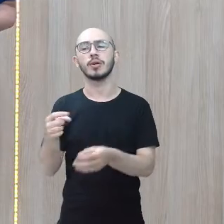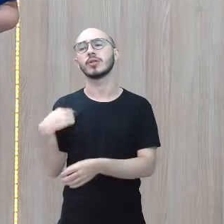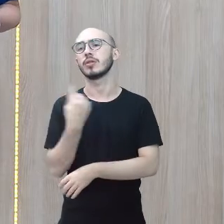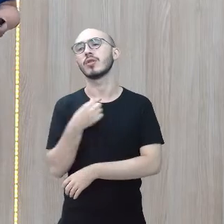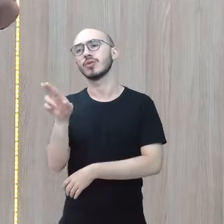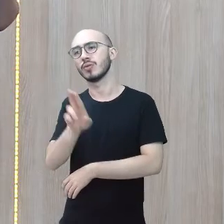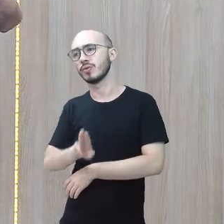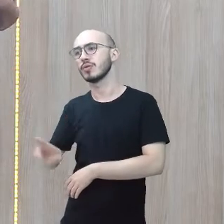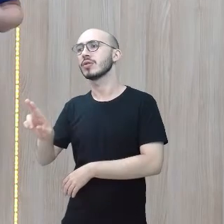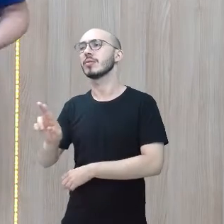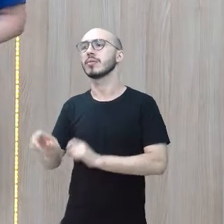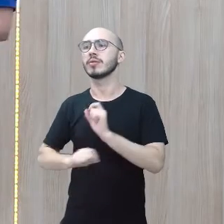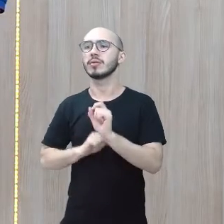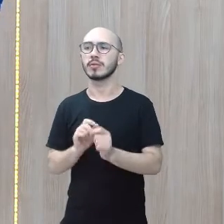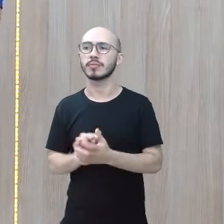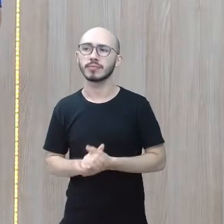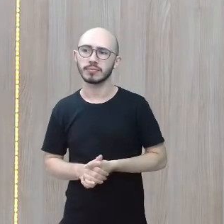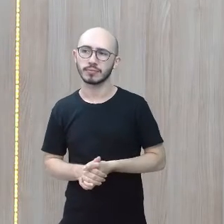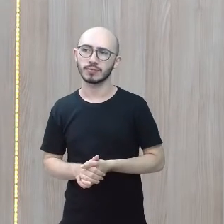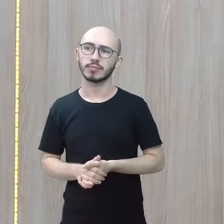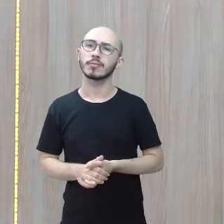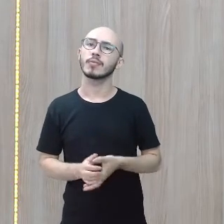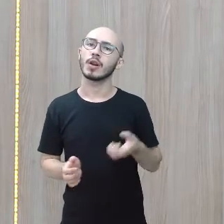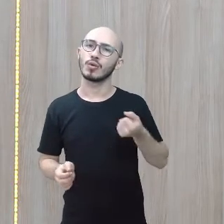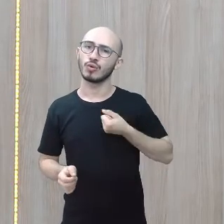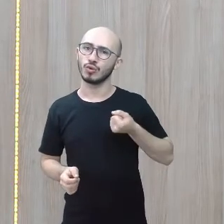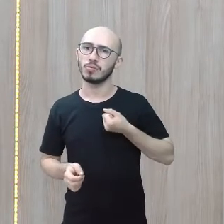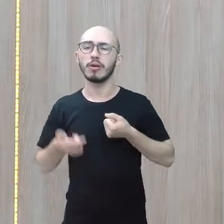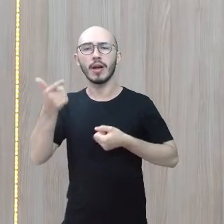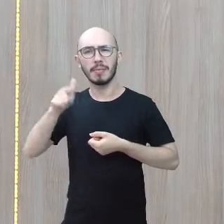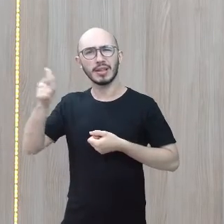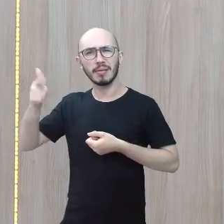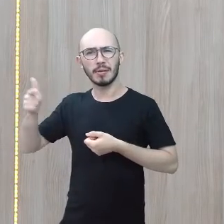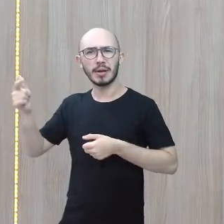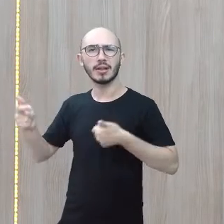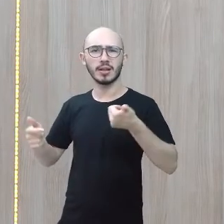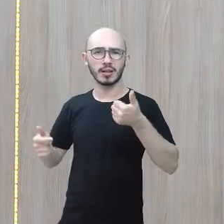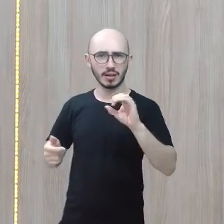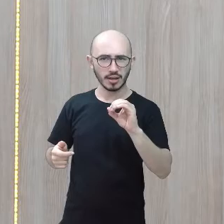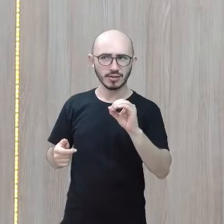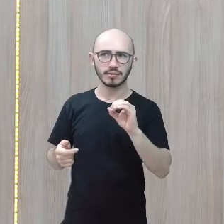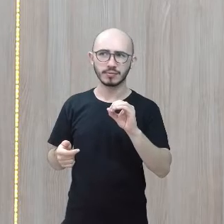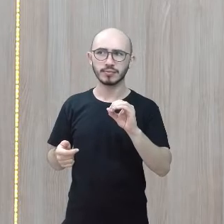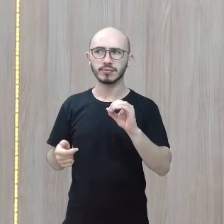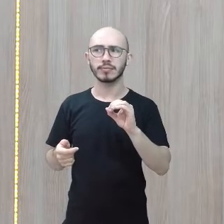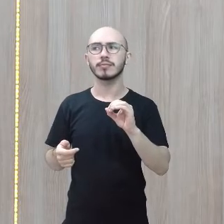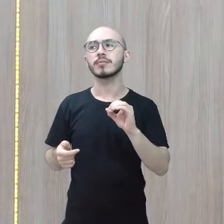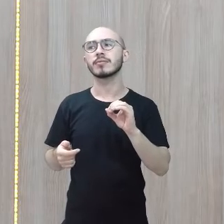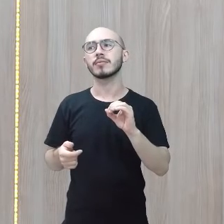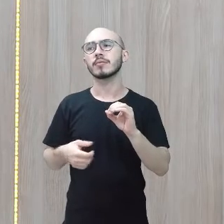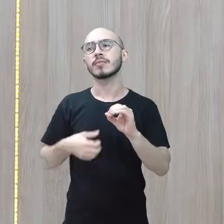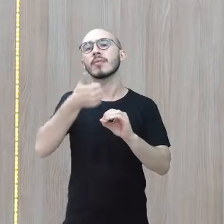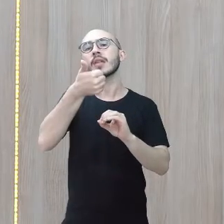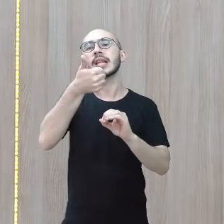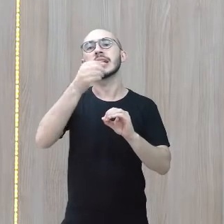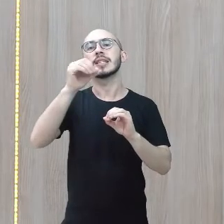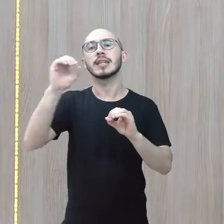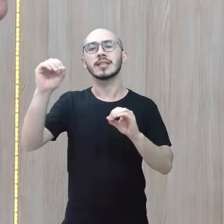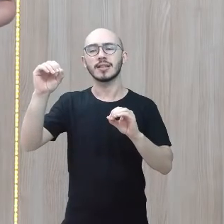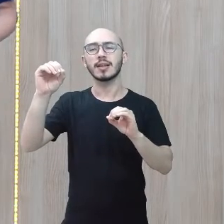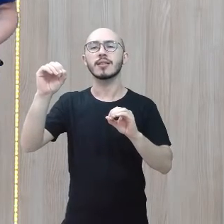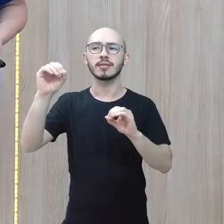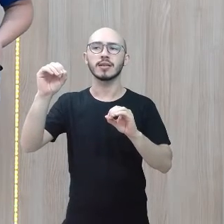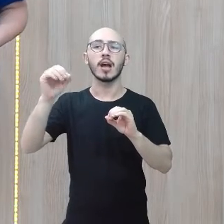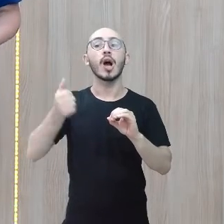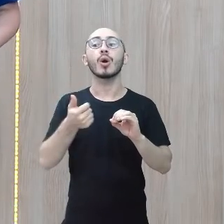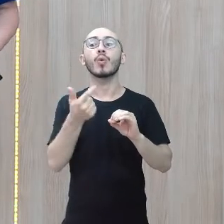essa representação de colocar o número que se repete como base, colocar no expoente a quantidade de vezes que